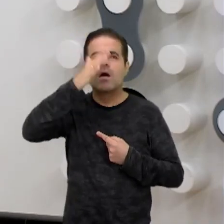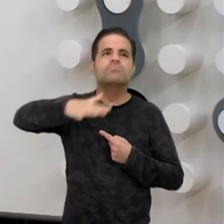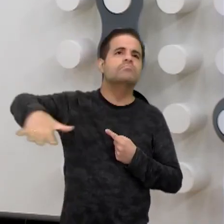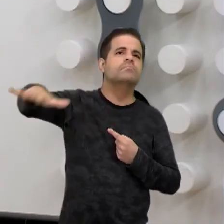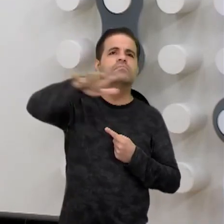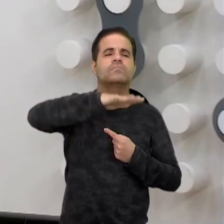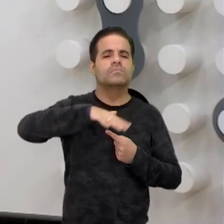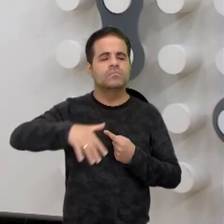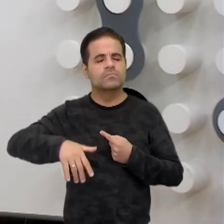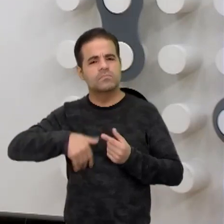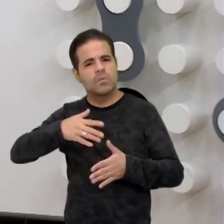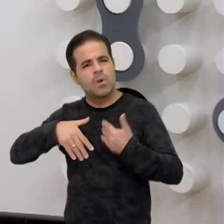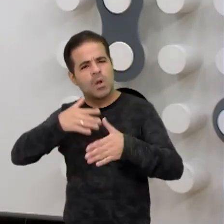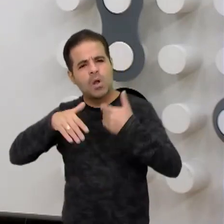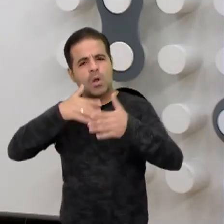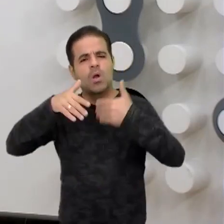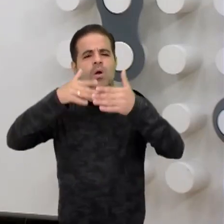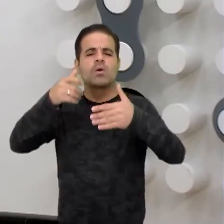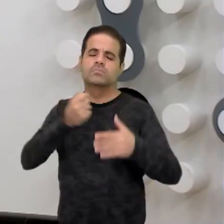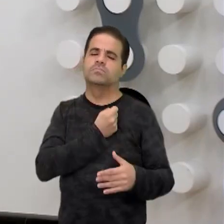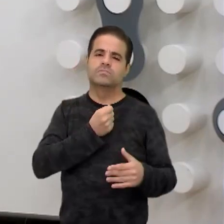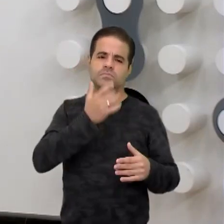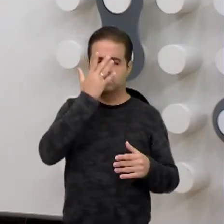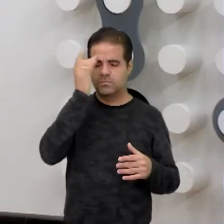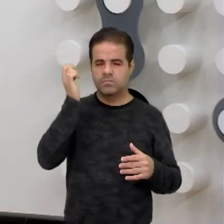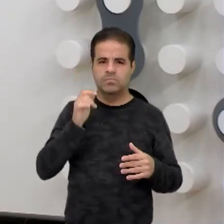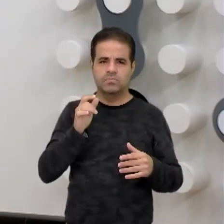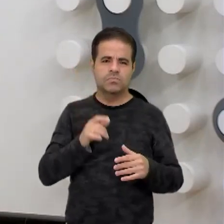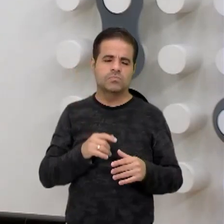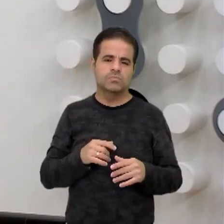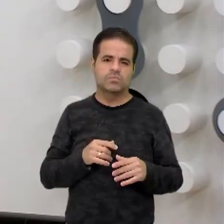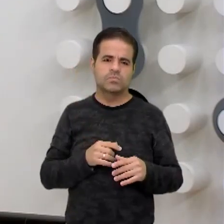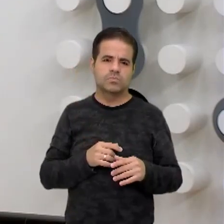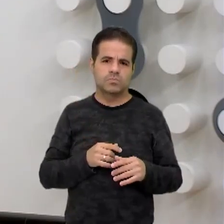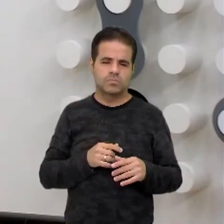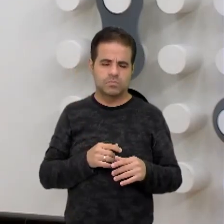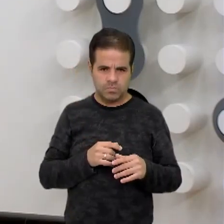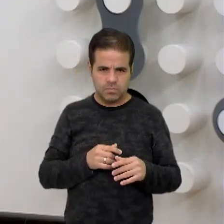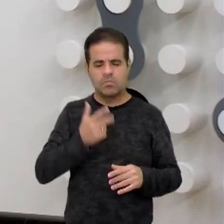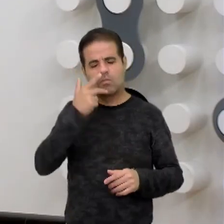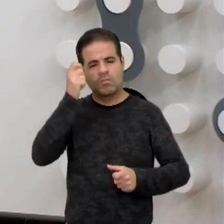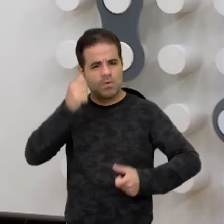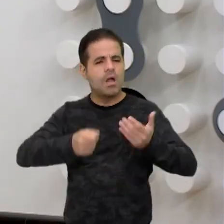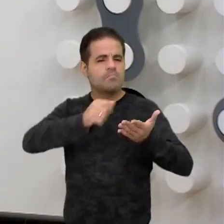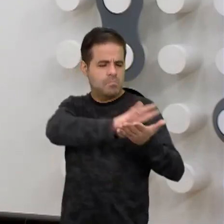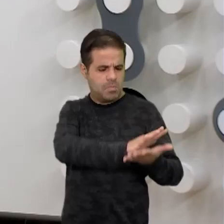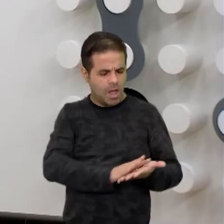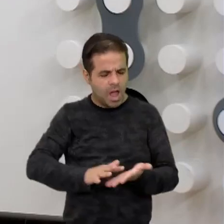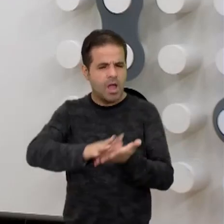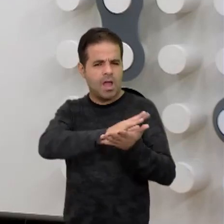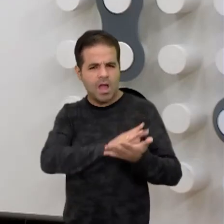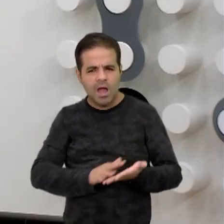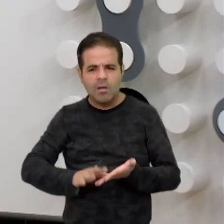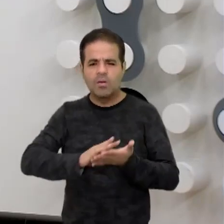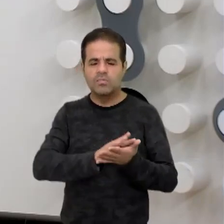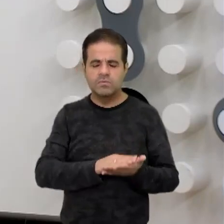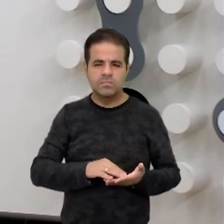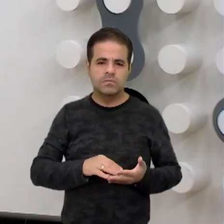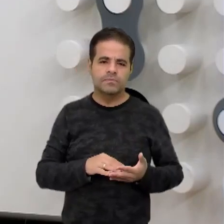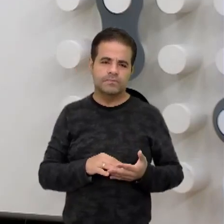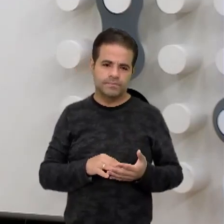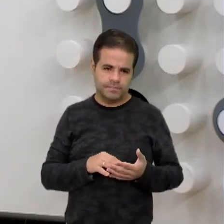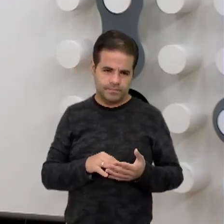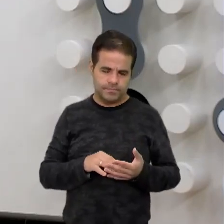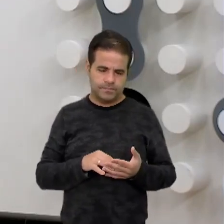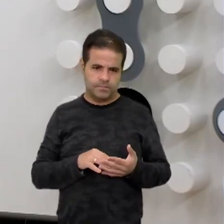número significativo de pessoas, né? Então, quando a gente fala do samba, quando a gente fala